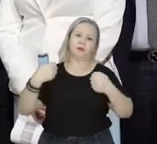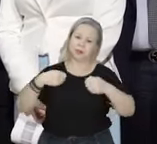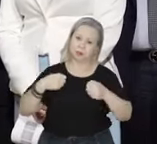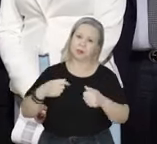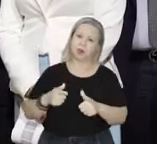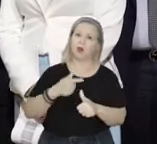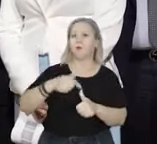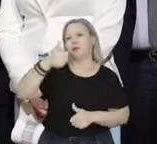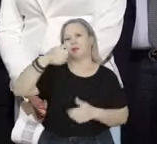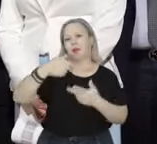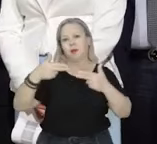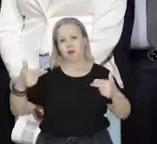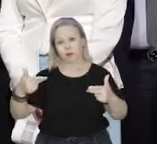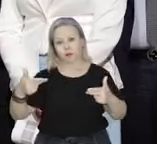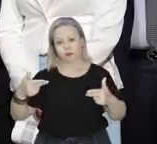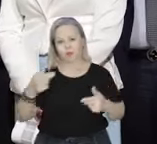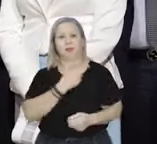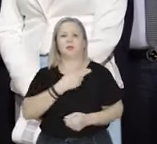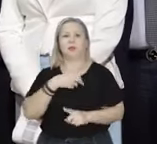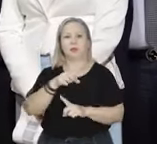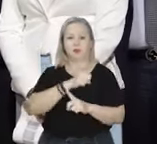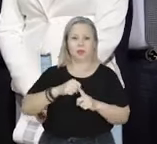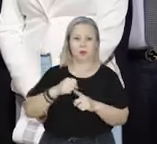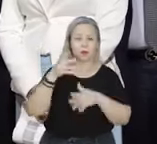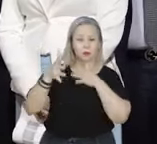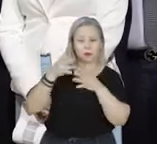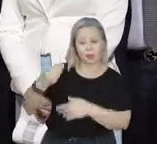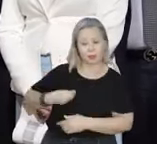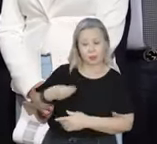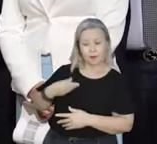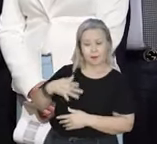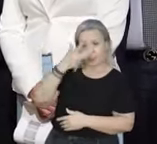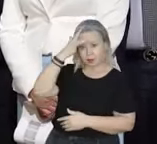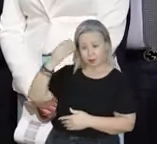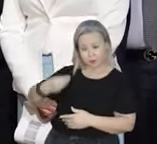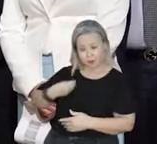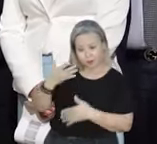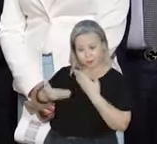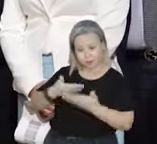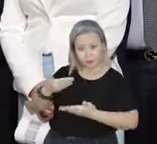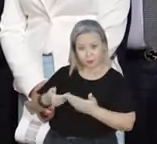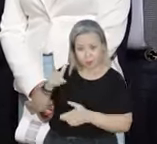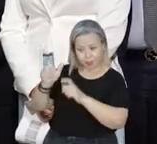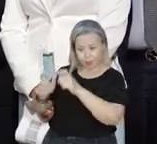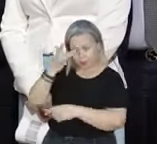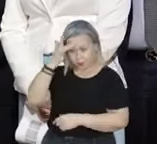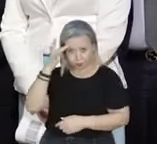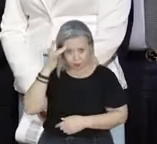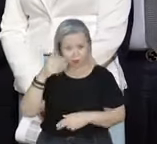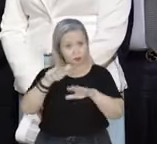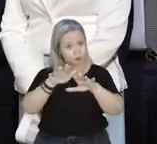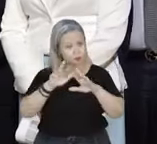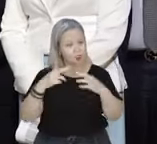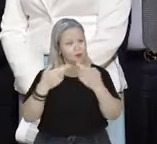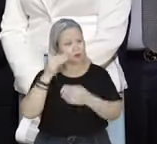estamos falando da vida das pessoas, nós estamos falando da sobrevivência das pessoas. E por isso que o nosso entendimento nessa reunião foi muito bom, que